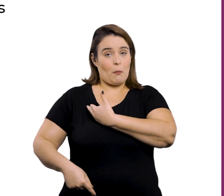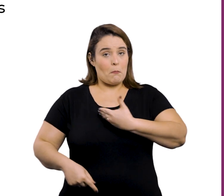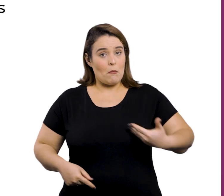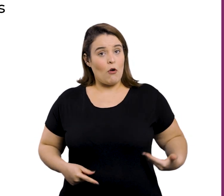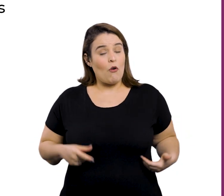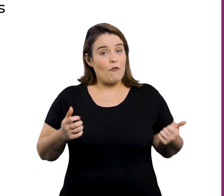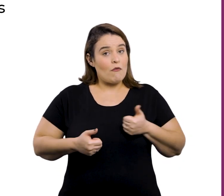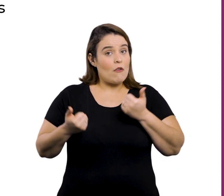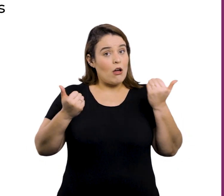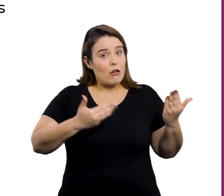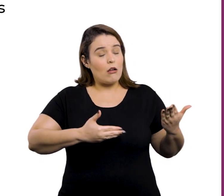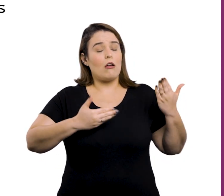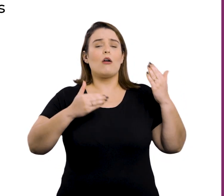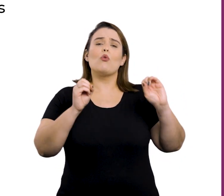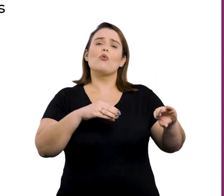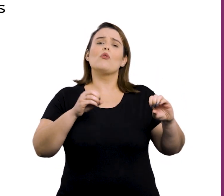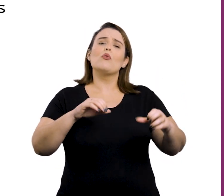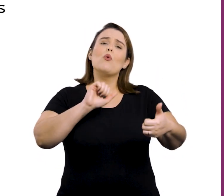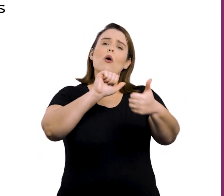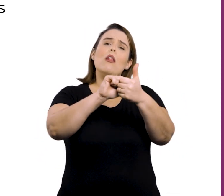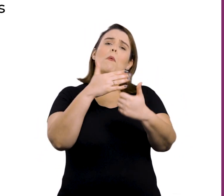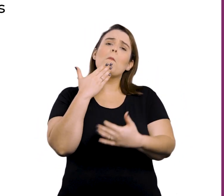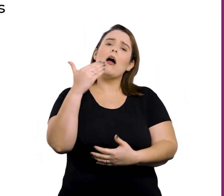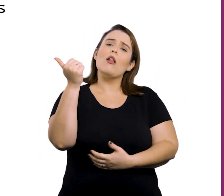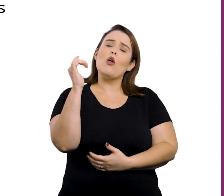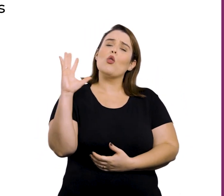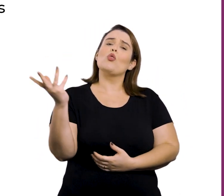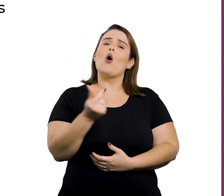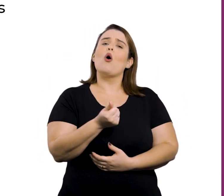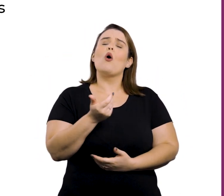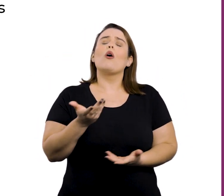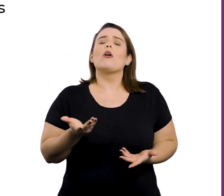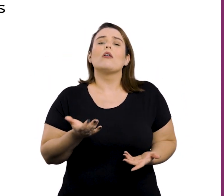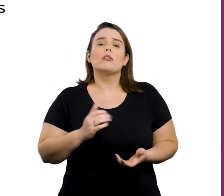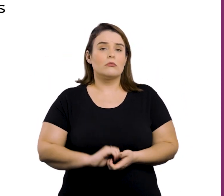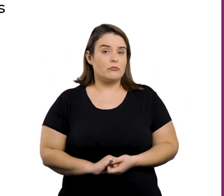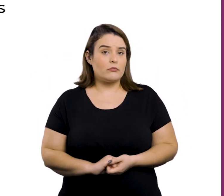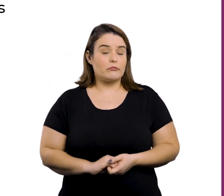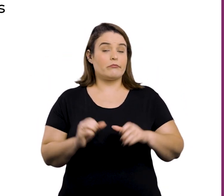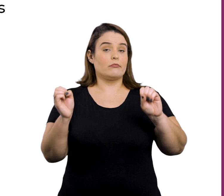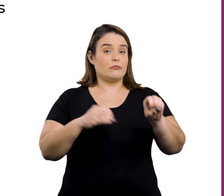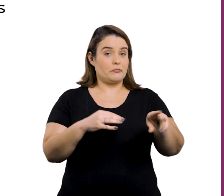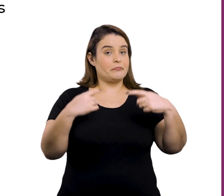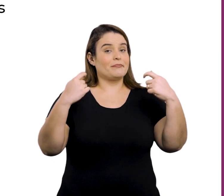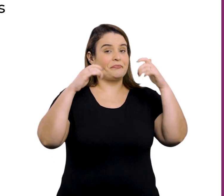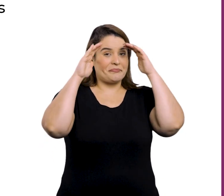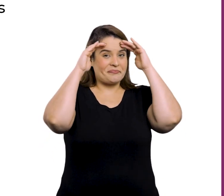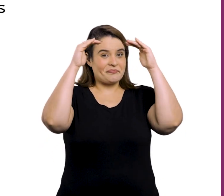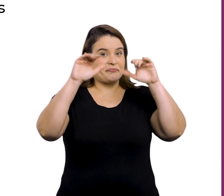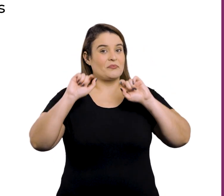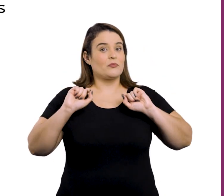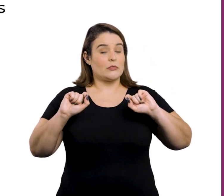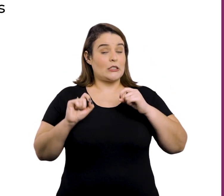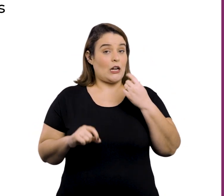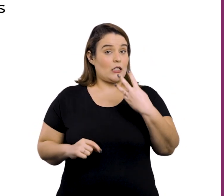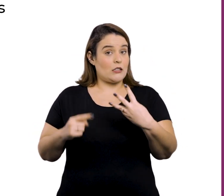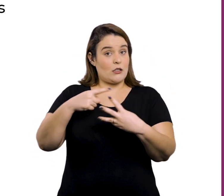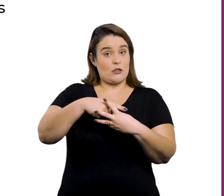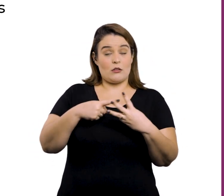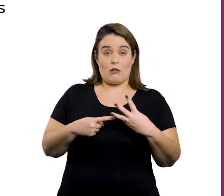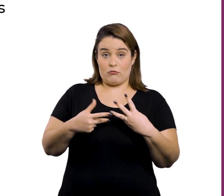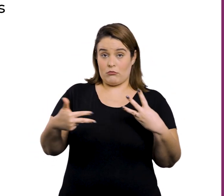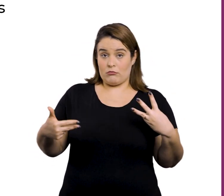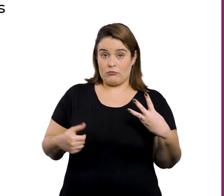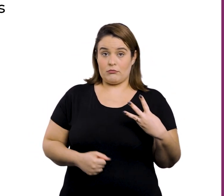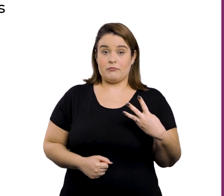públicas oferecem uma educação da melhor qualidade para todas e todos? É uma educação que precisa cumprir um tripé